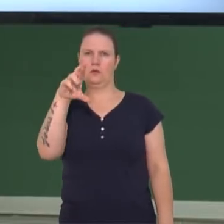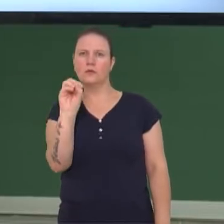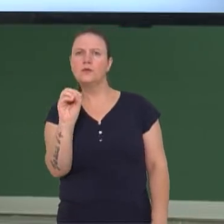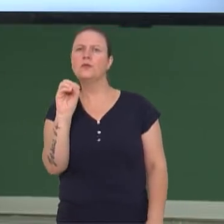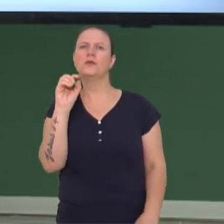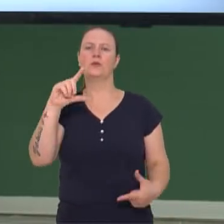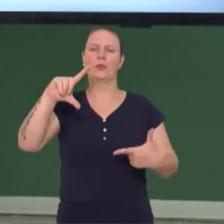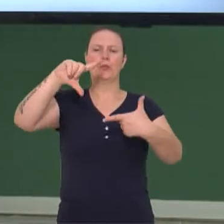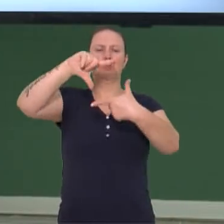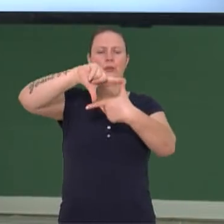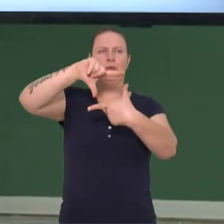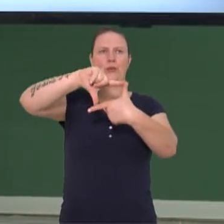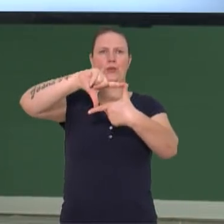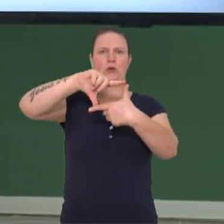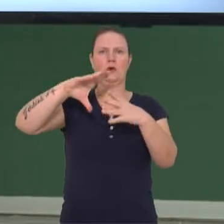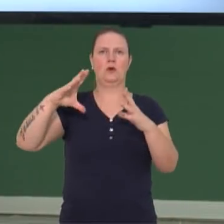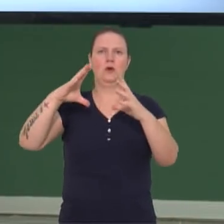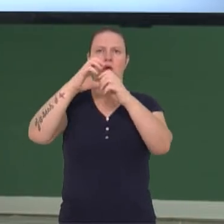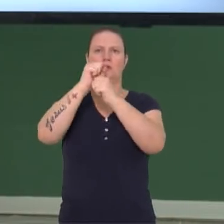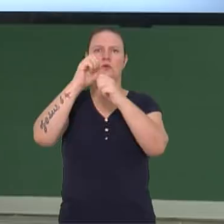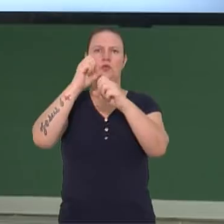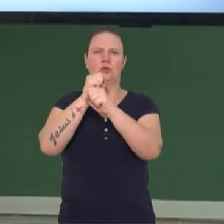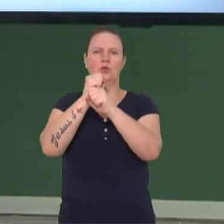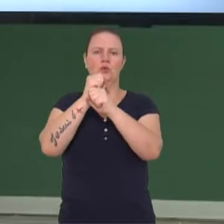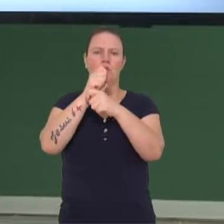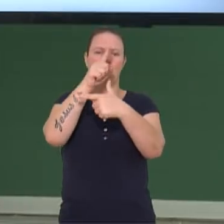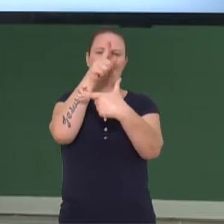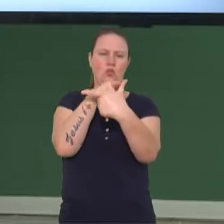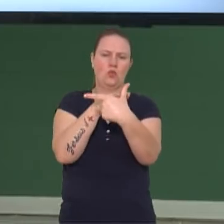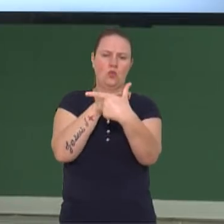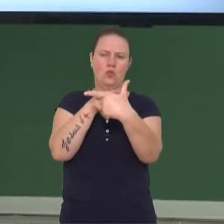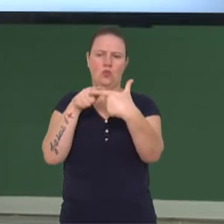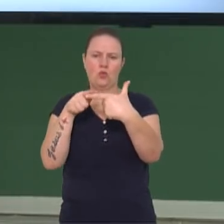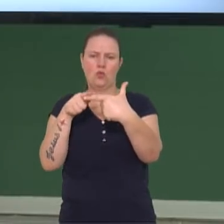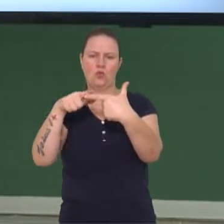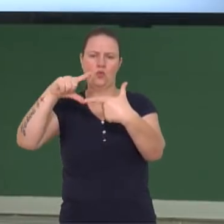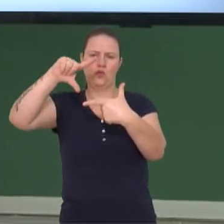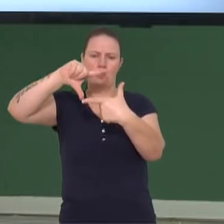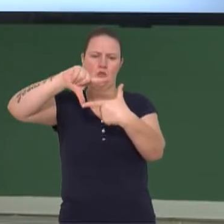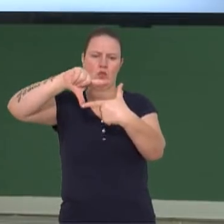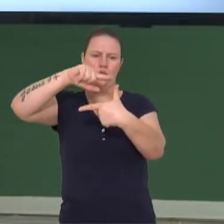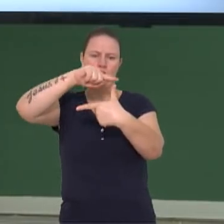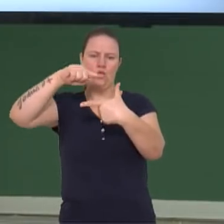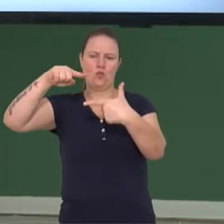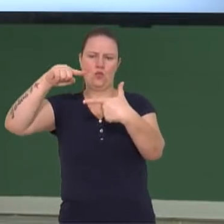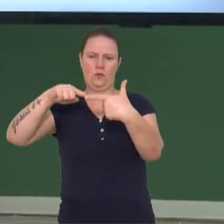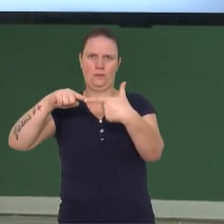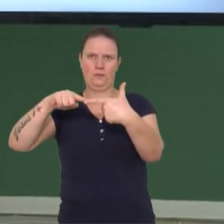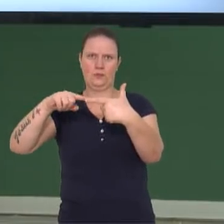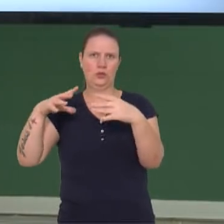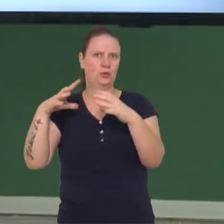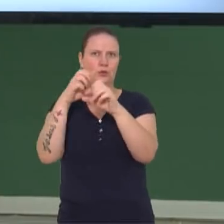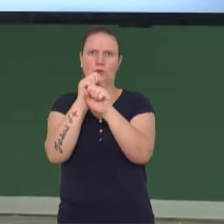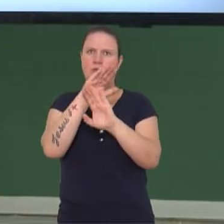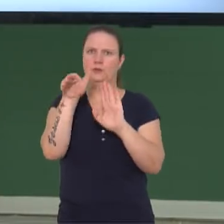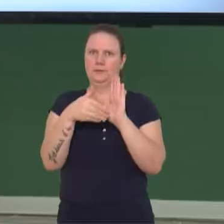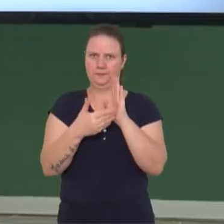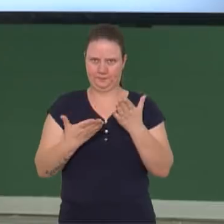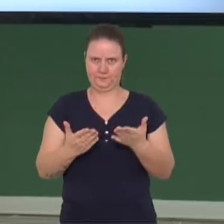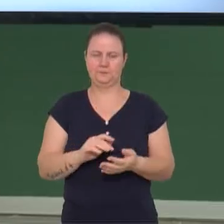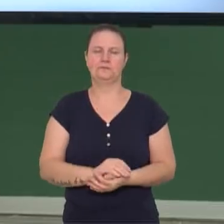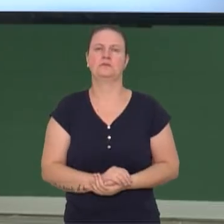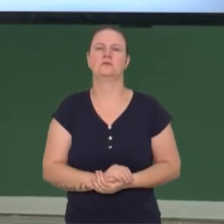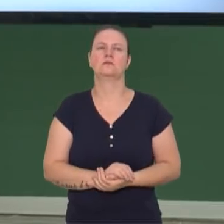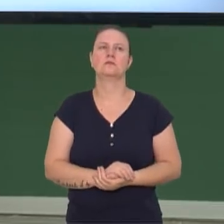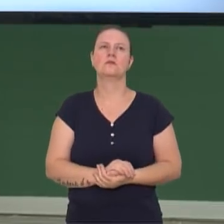perímetro? Perímetro é a soma das medidas dos lados. Muito bem. A gente tem que forma geométrica? A